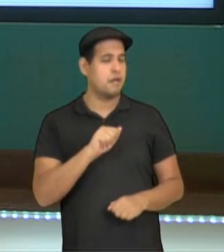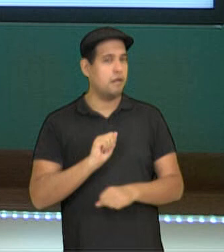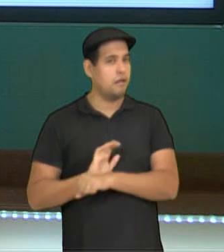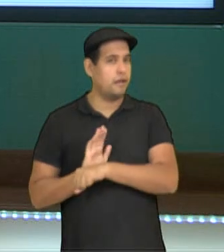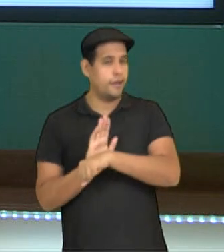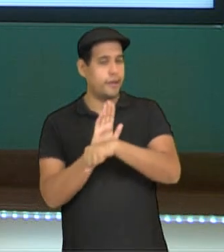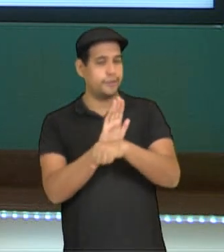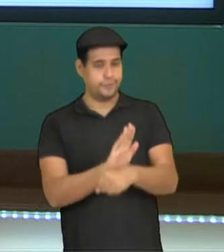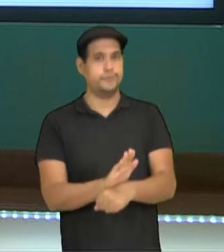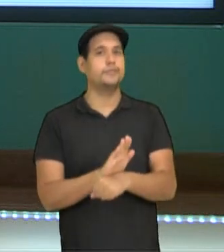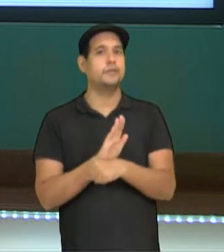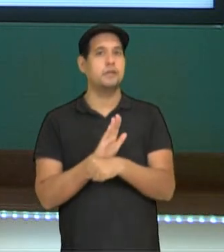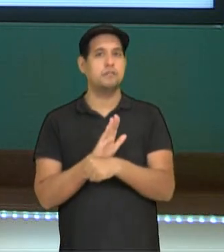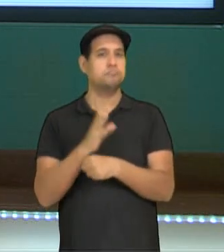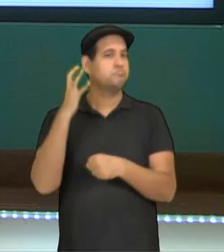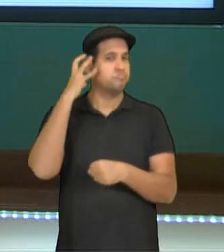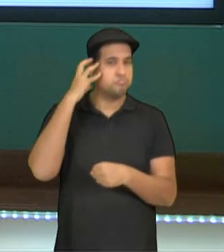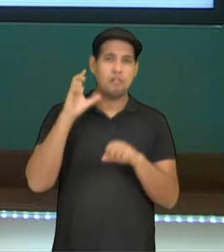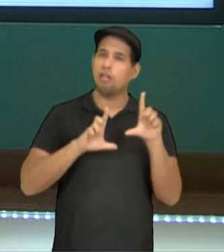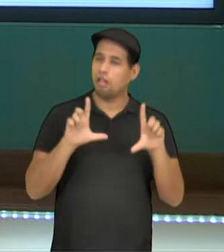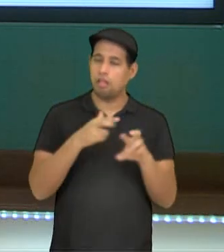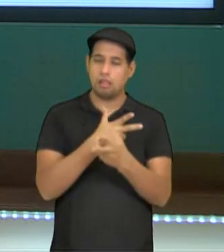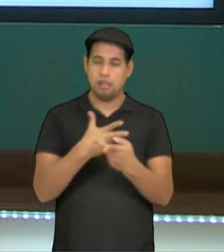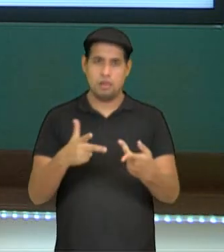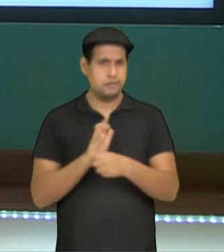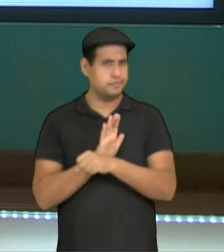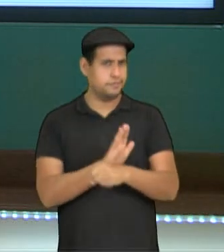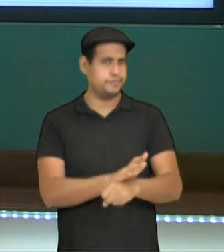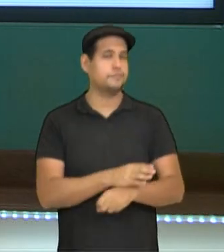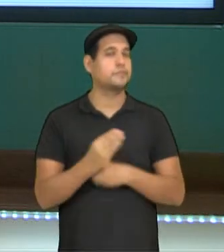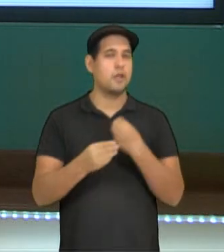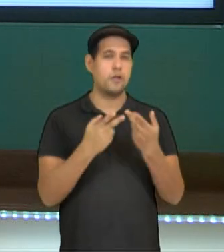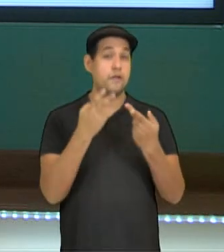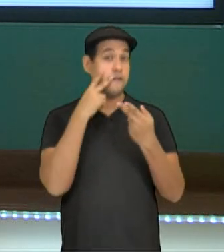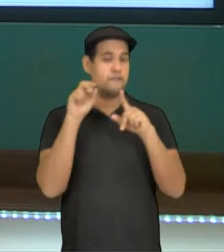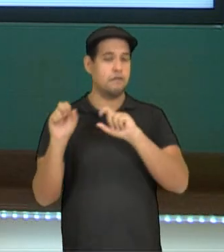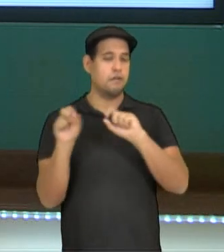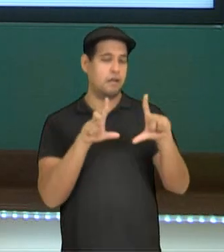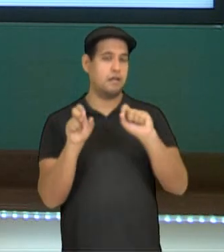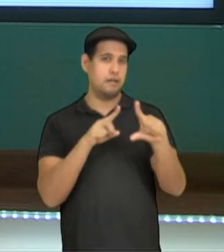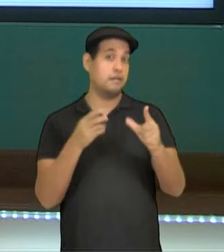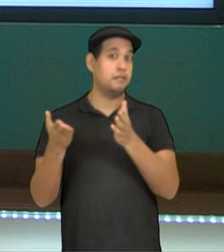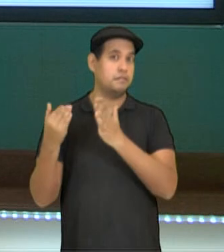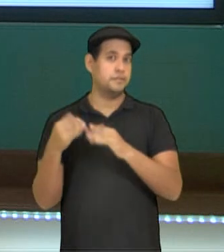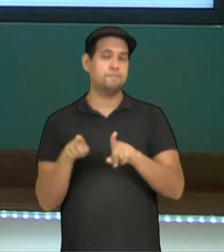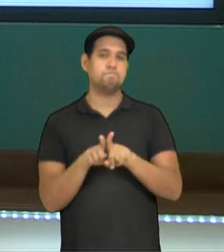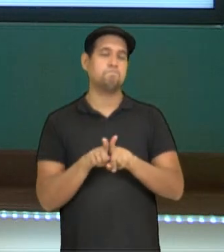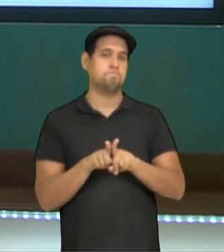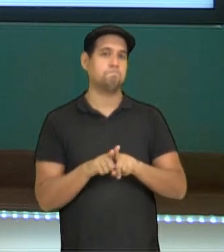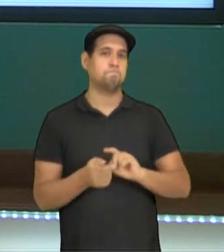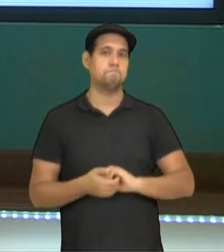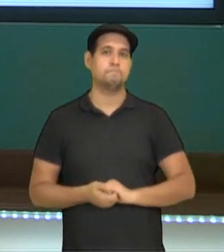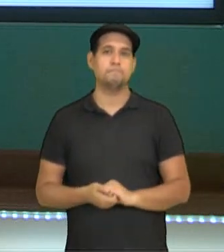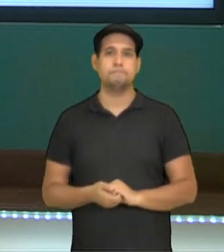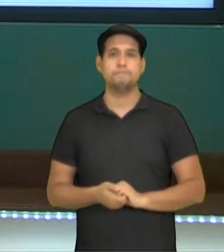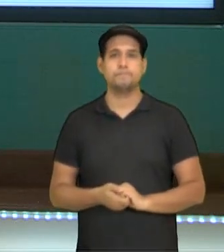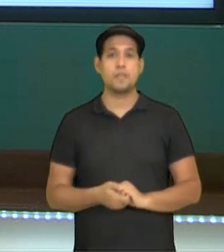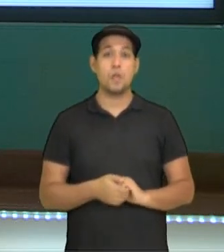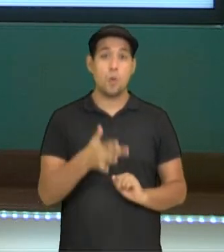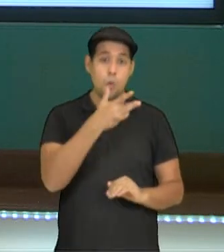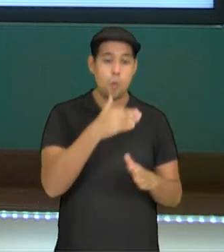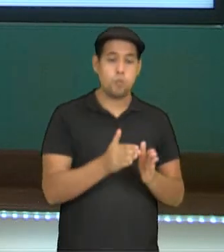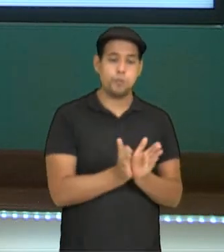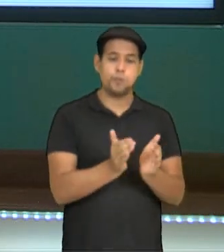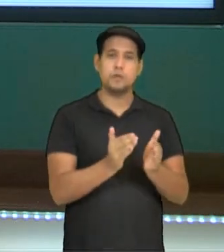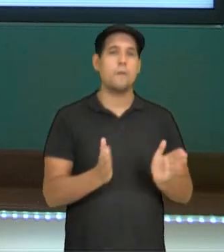para que houvesse essa profissionalização? Como a gente viu nos slides anteriores, essa classe